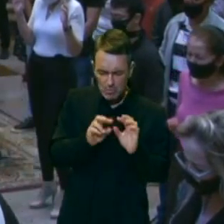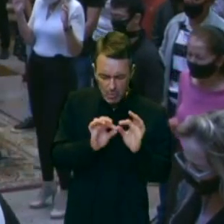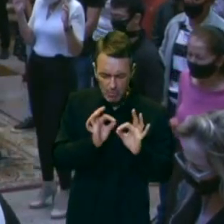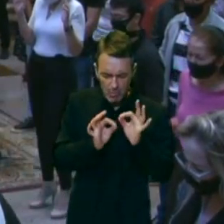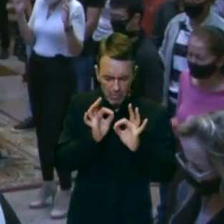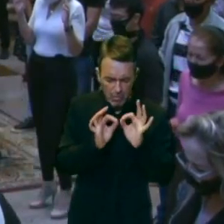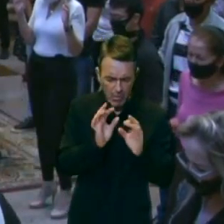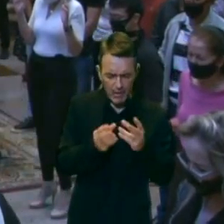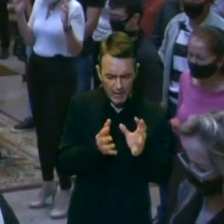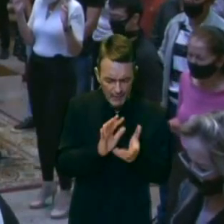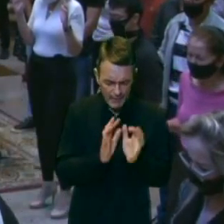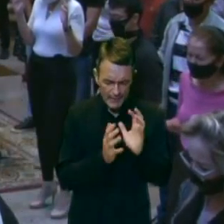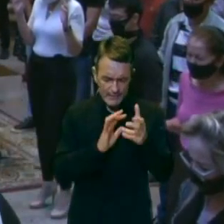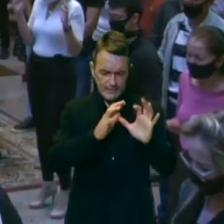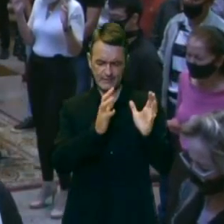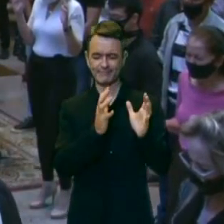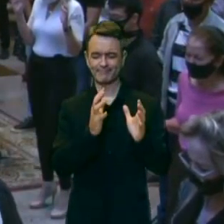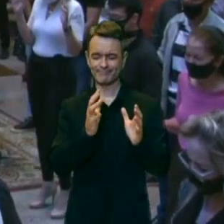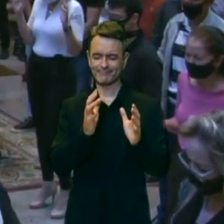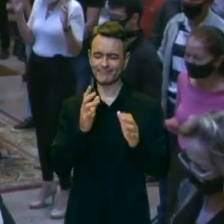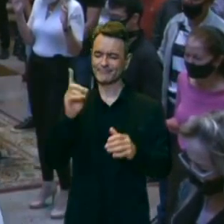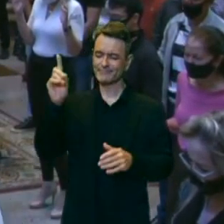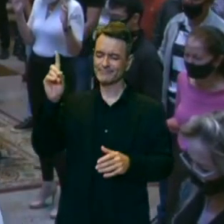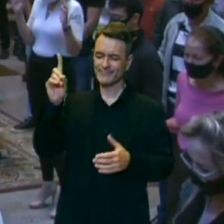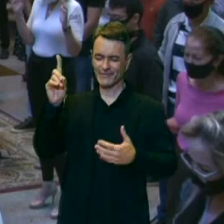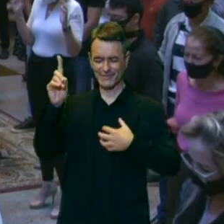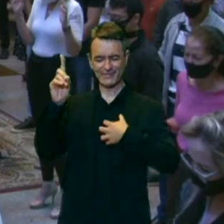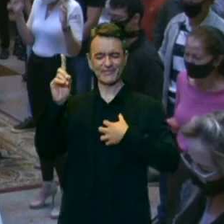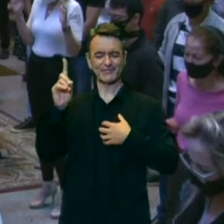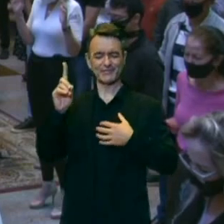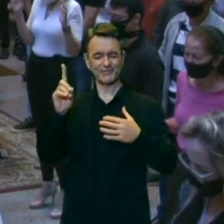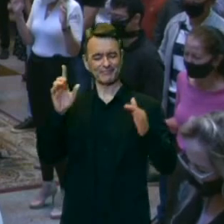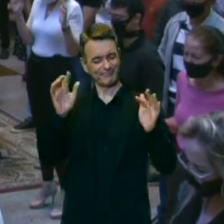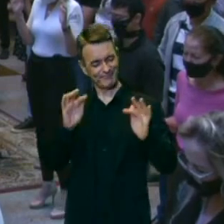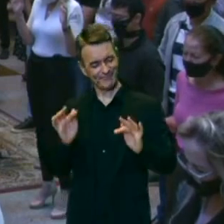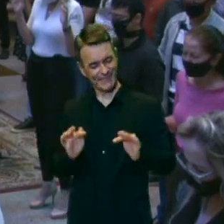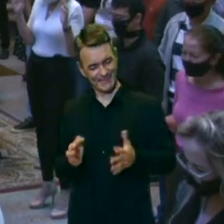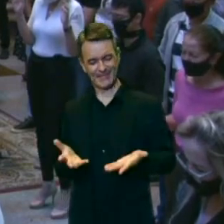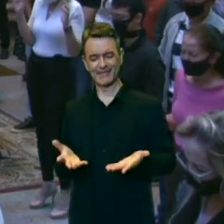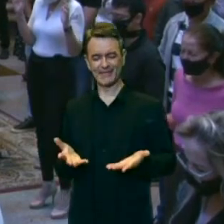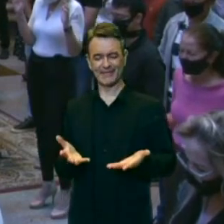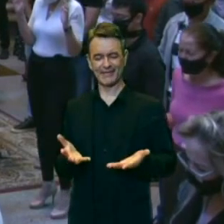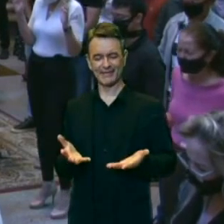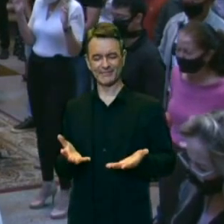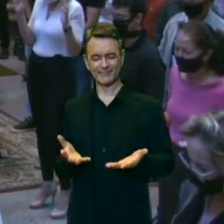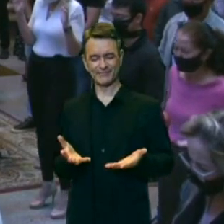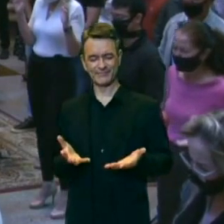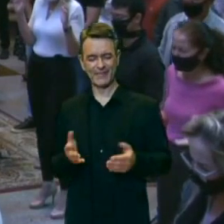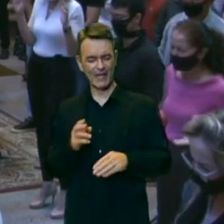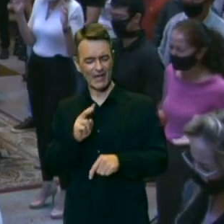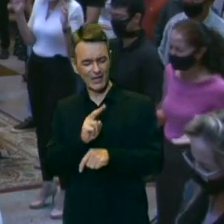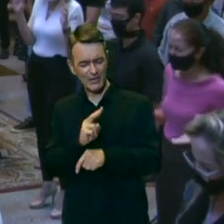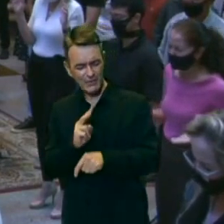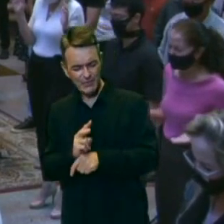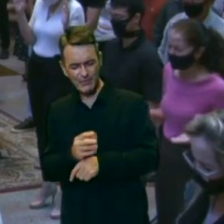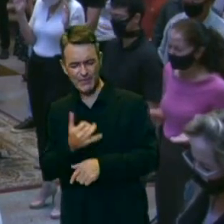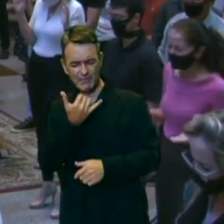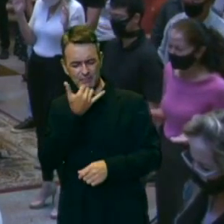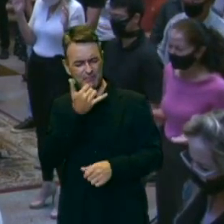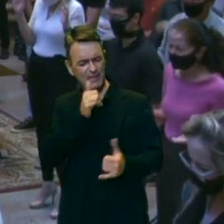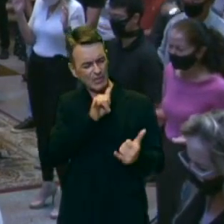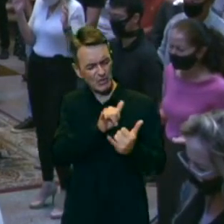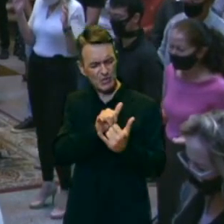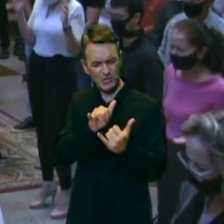alegria. Então nessa hora eu quero te pedir: acolhe esses teus filhos, perdoa,